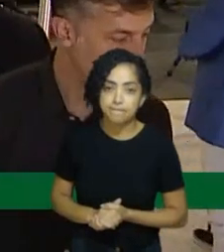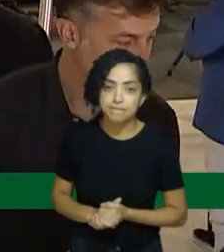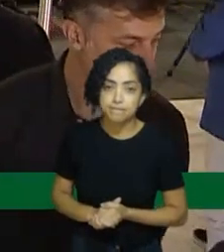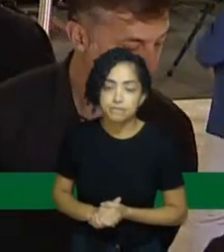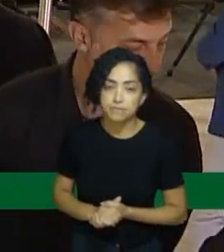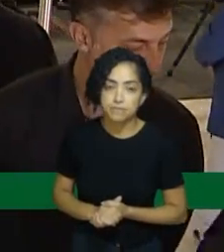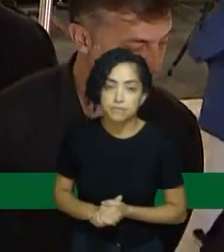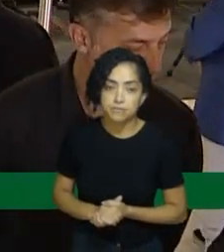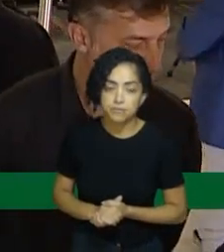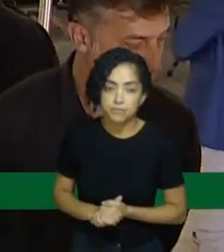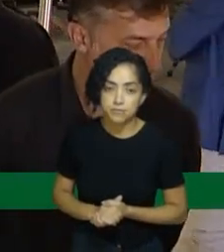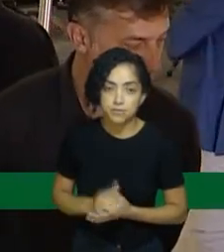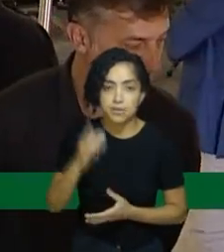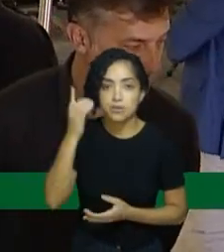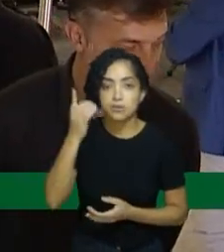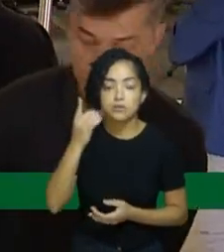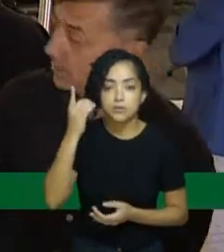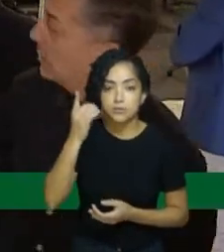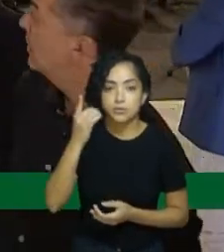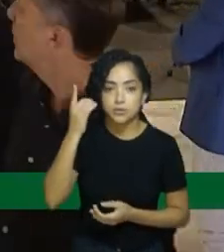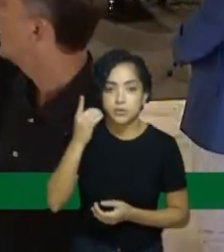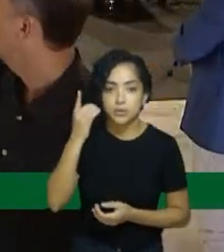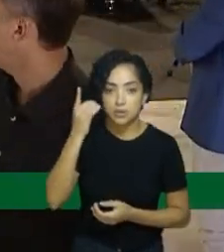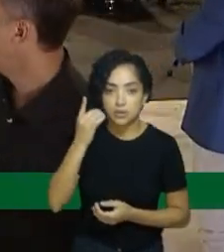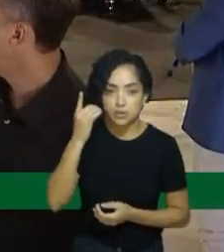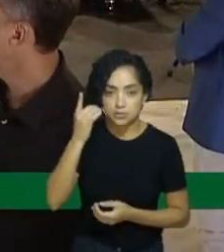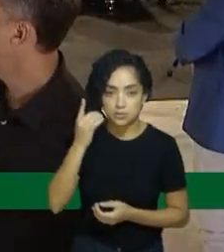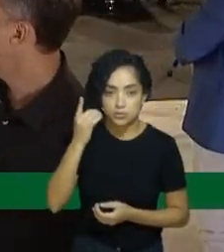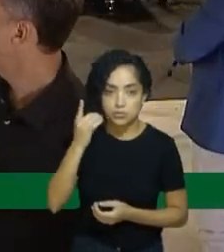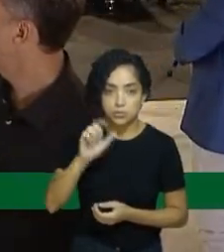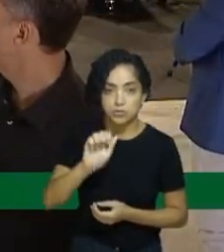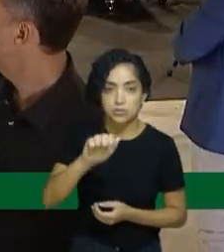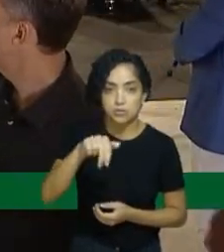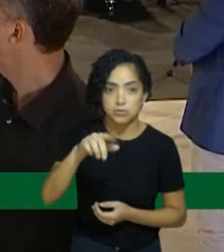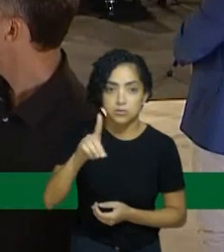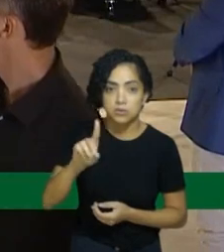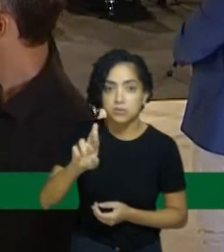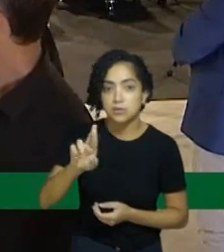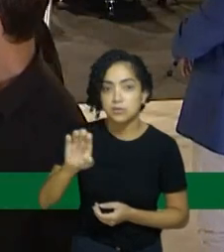Silva Deputado André Oliveira